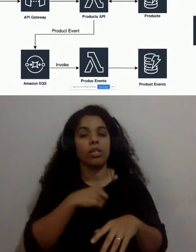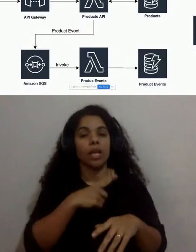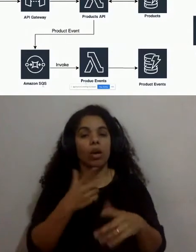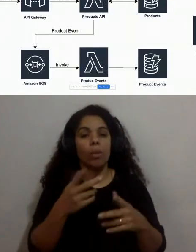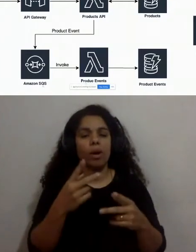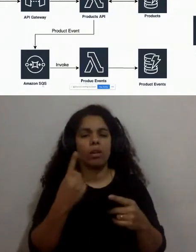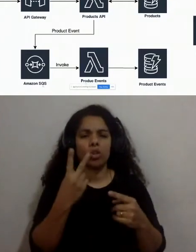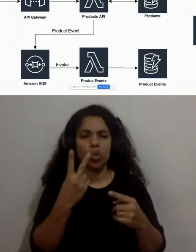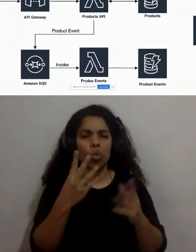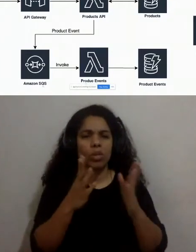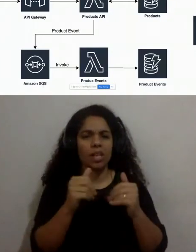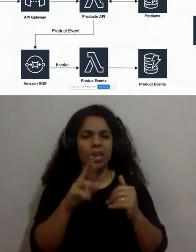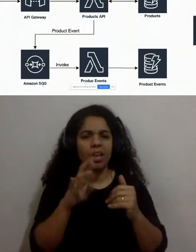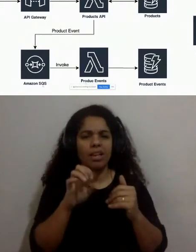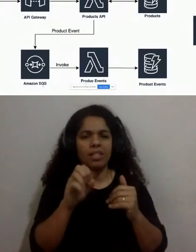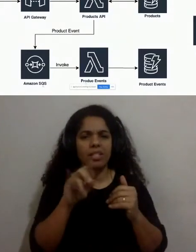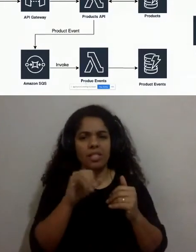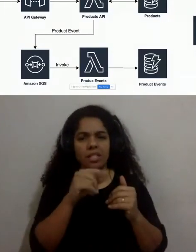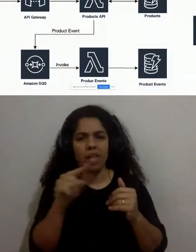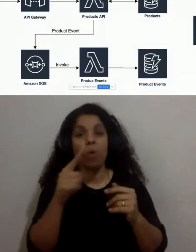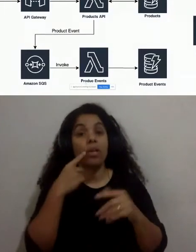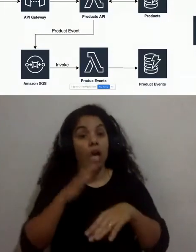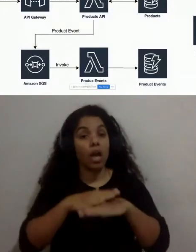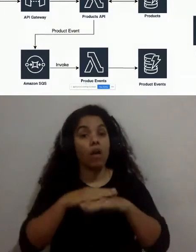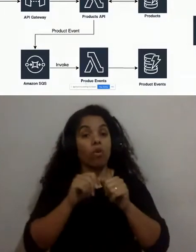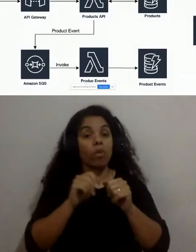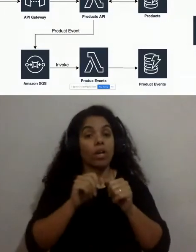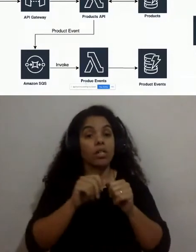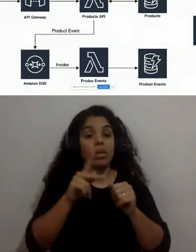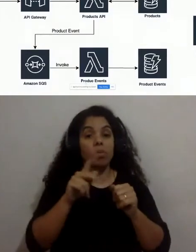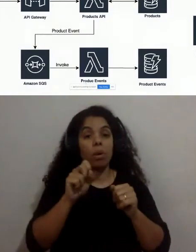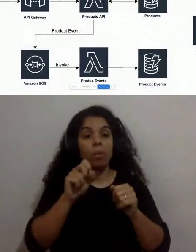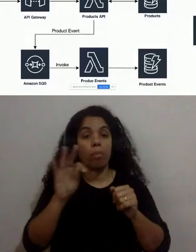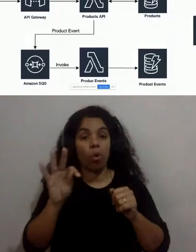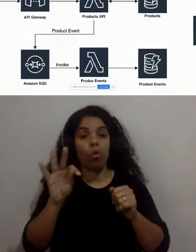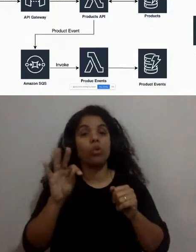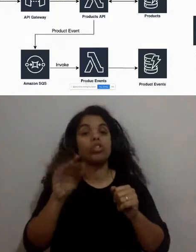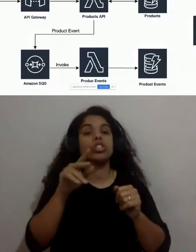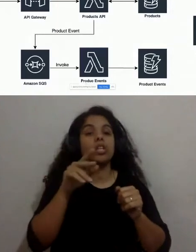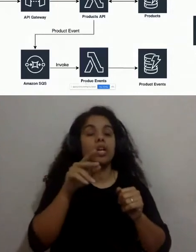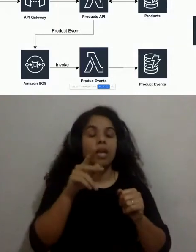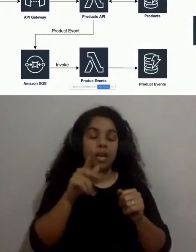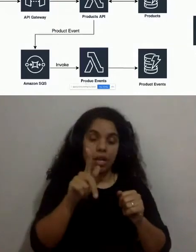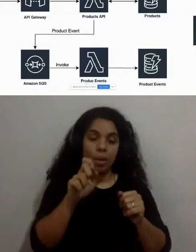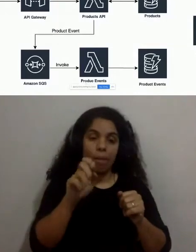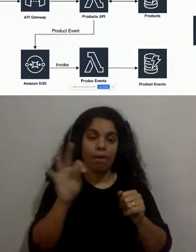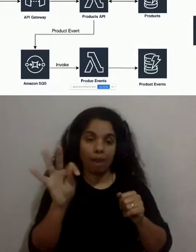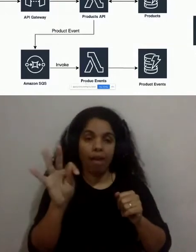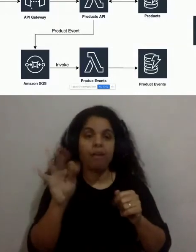duas requisições, que eu vou fazer uma post e uma get para criar o produto e depois para ler esse